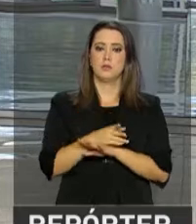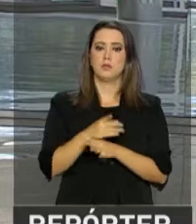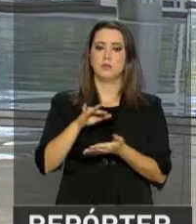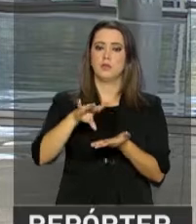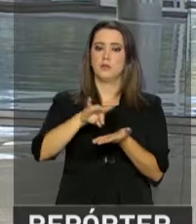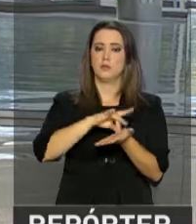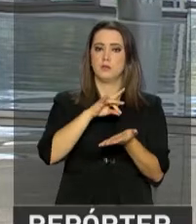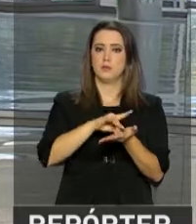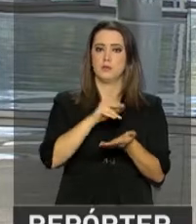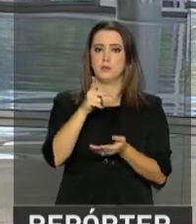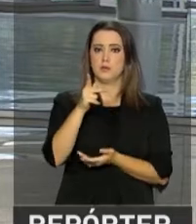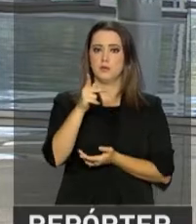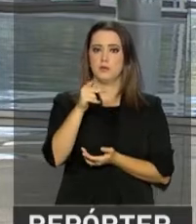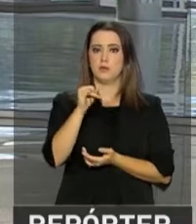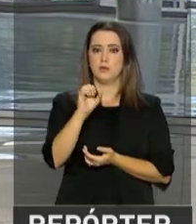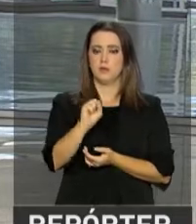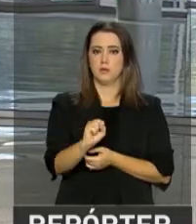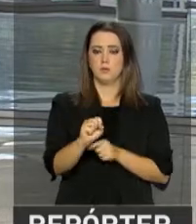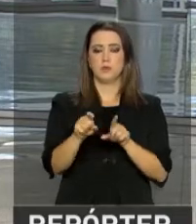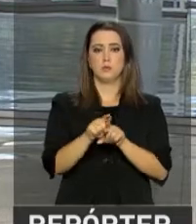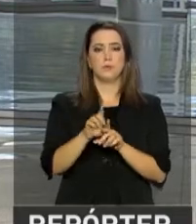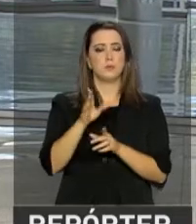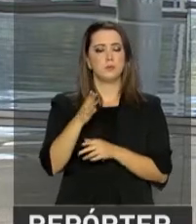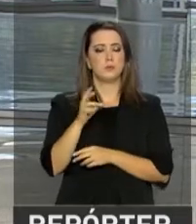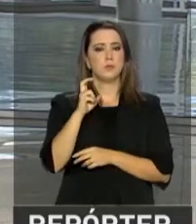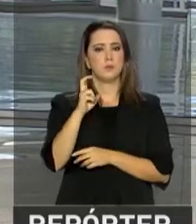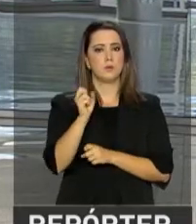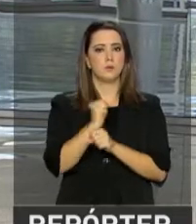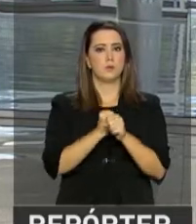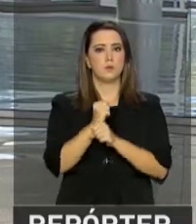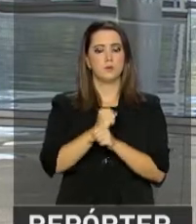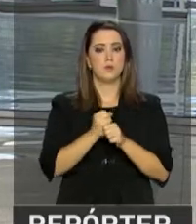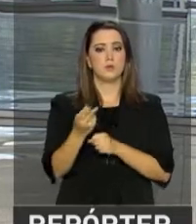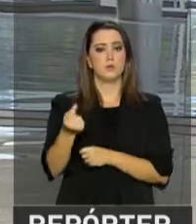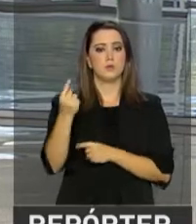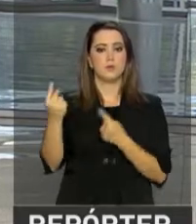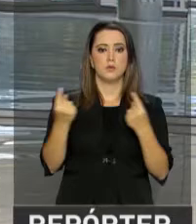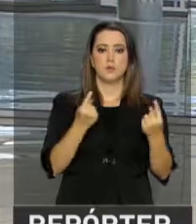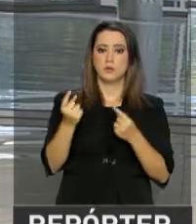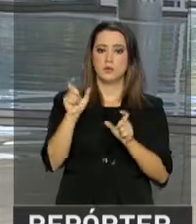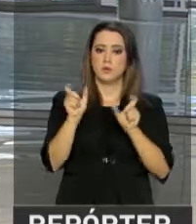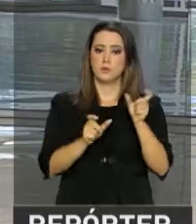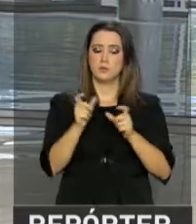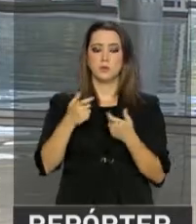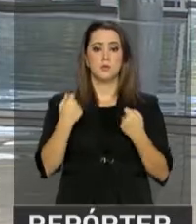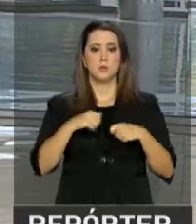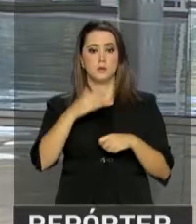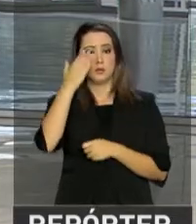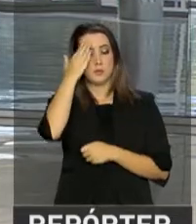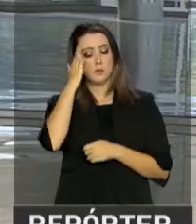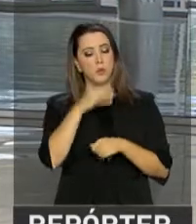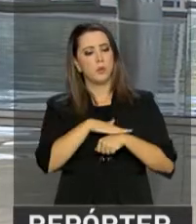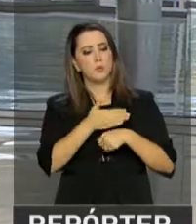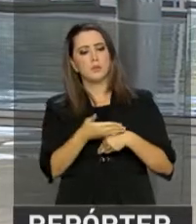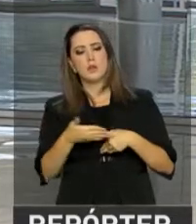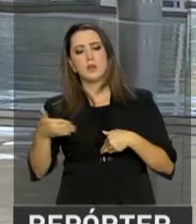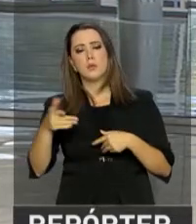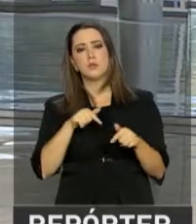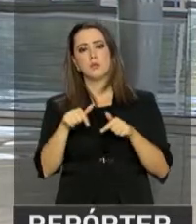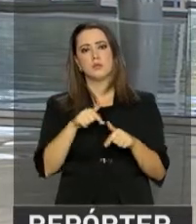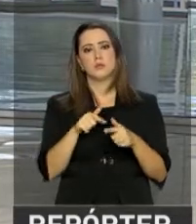inscrito no PIS/PASEP há pelo menos 5 anos. O valor de cada benefício depende do período